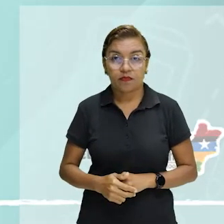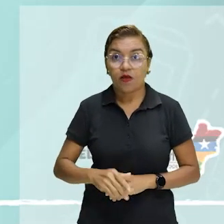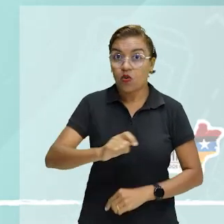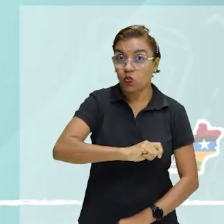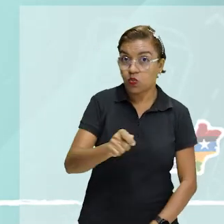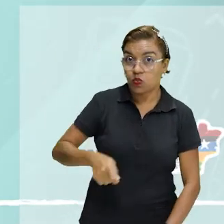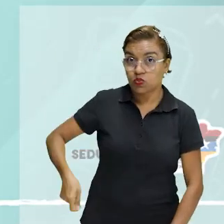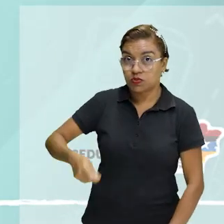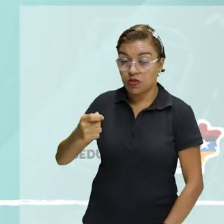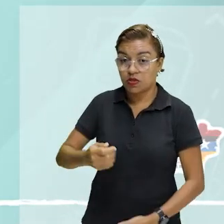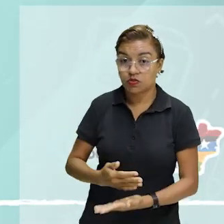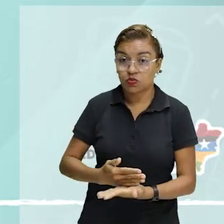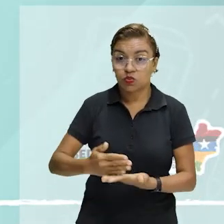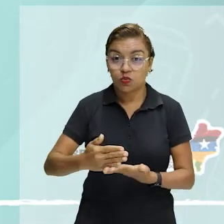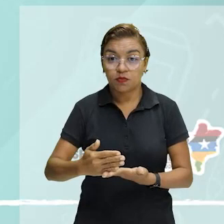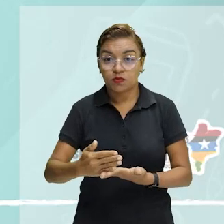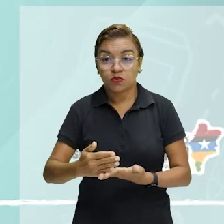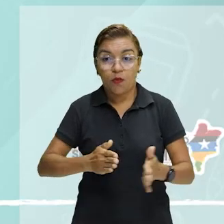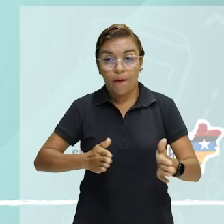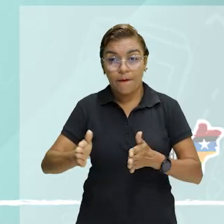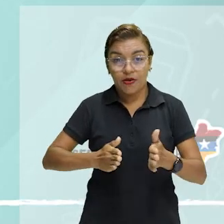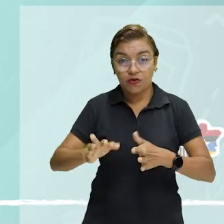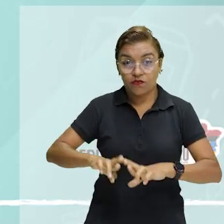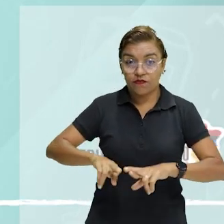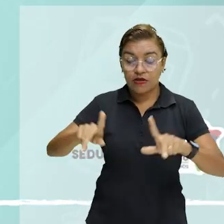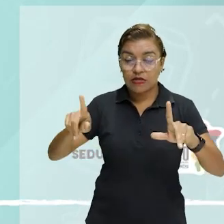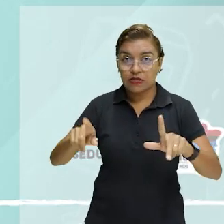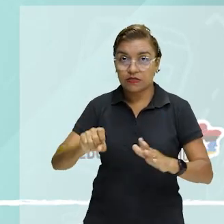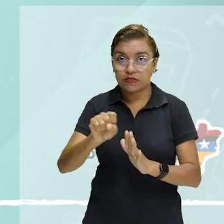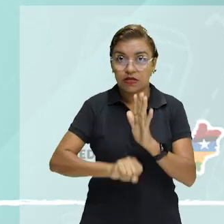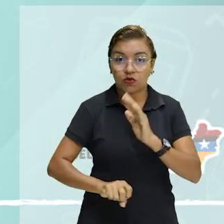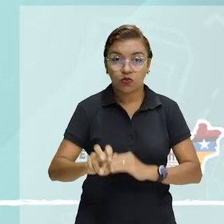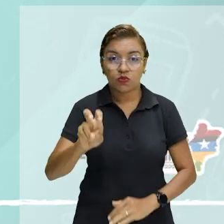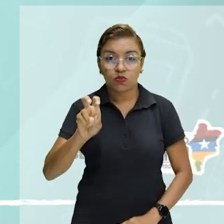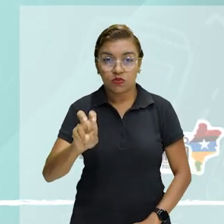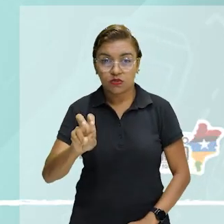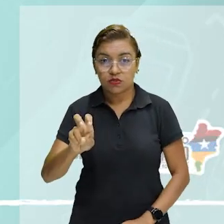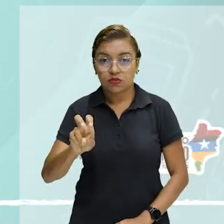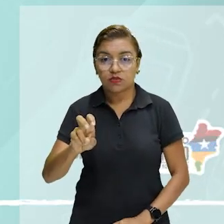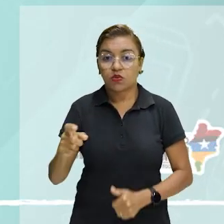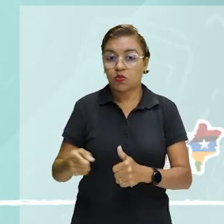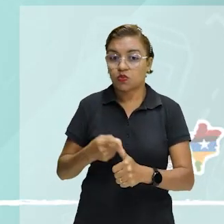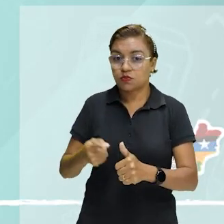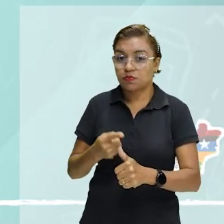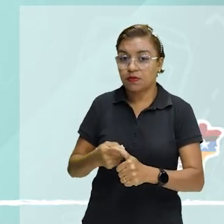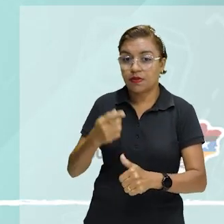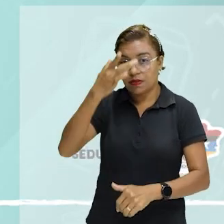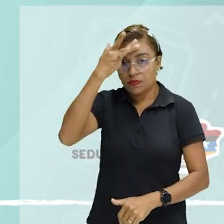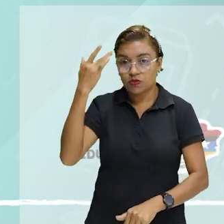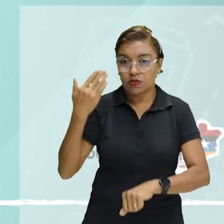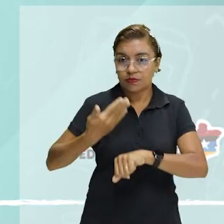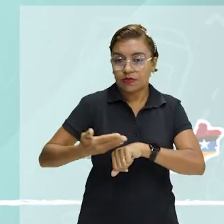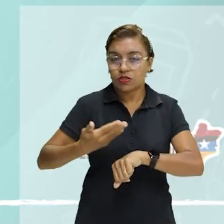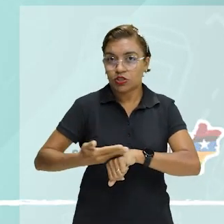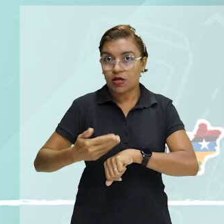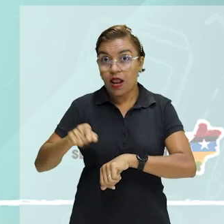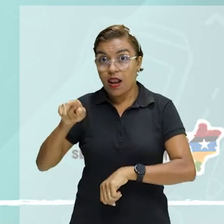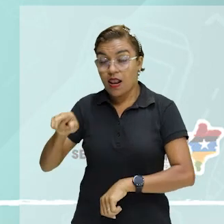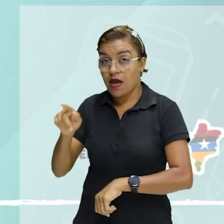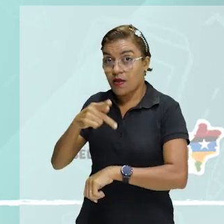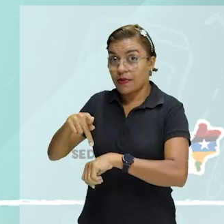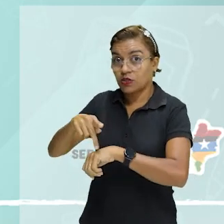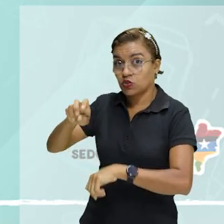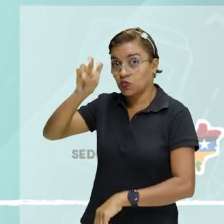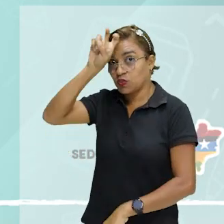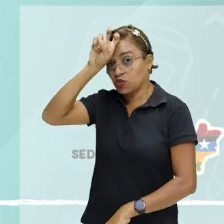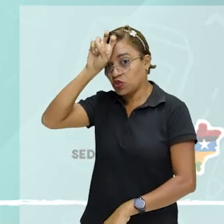tênis são de diferentes períodos. Durante o século V, os primeiros praticantes encontravam-se no Egito e em